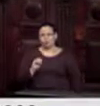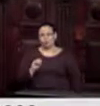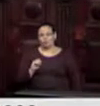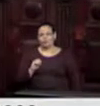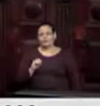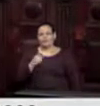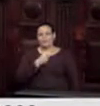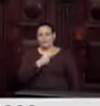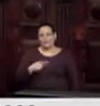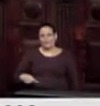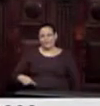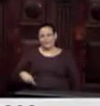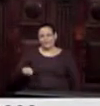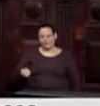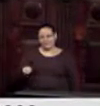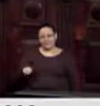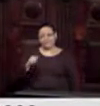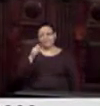a presidente Dilma,